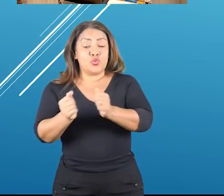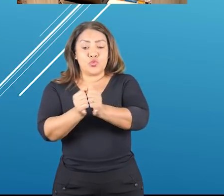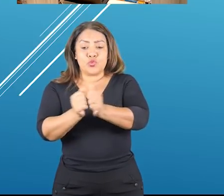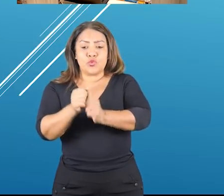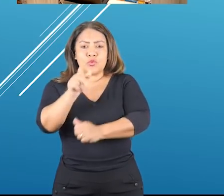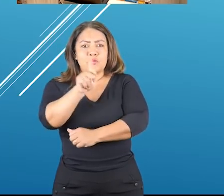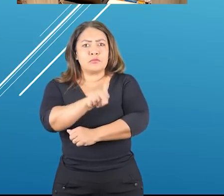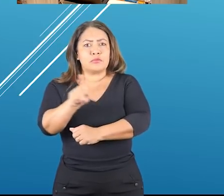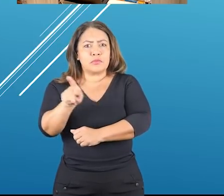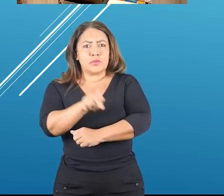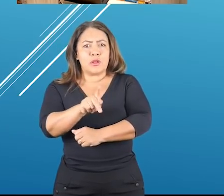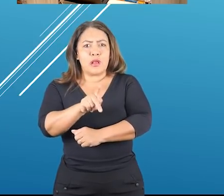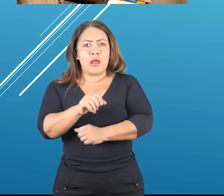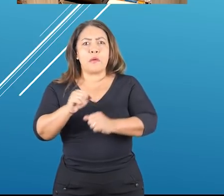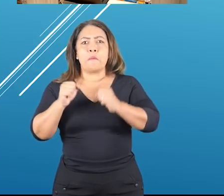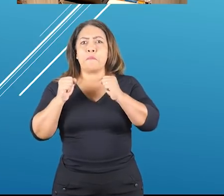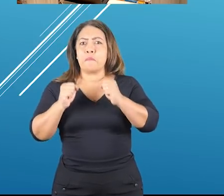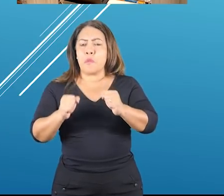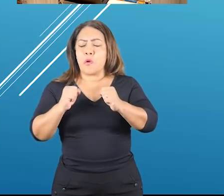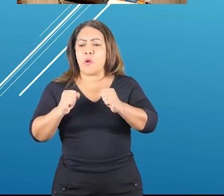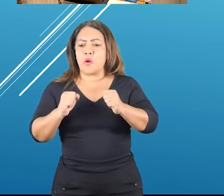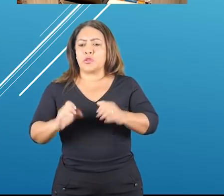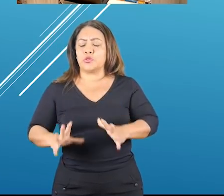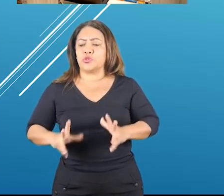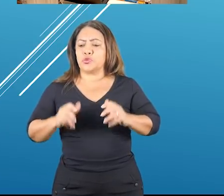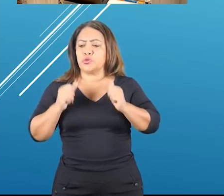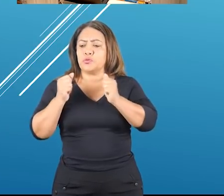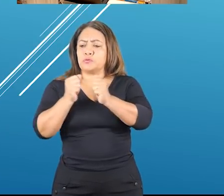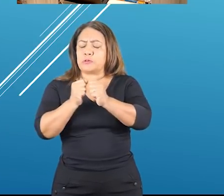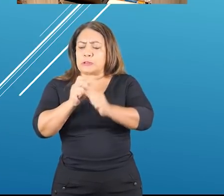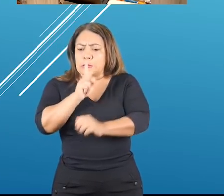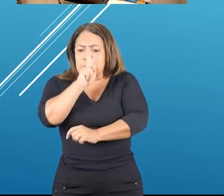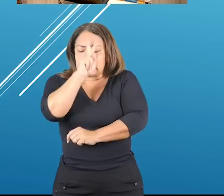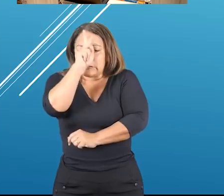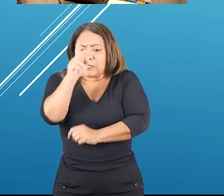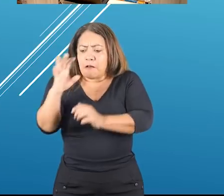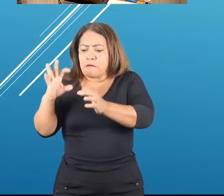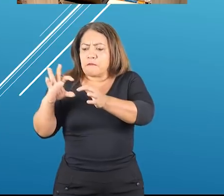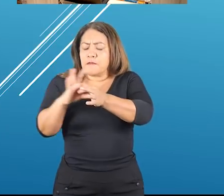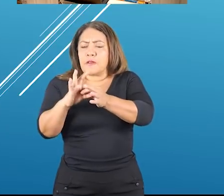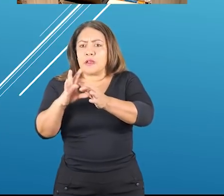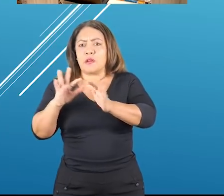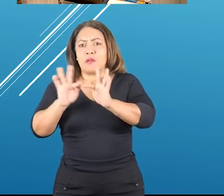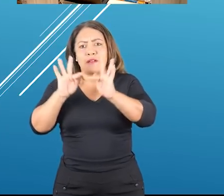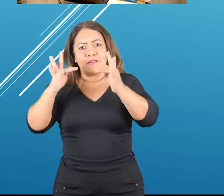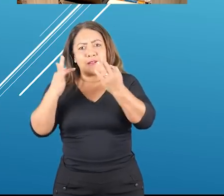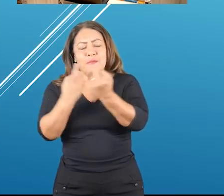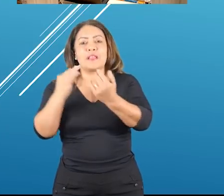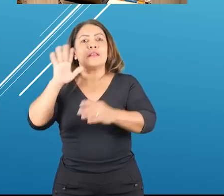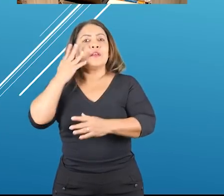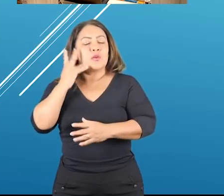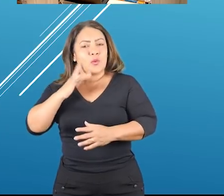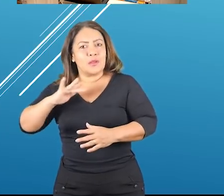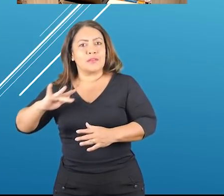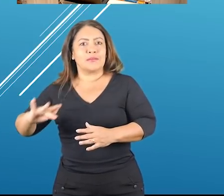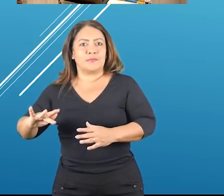criem, estabeleçam, potencializem esses vínculos com as famílias e com as